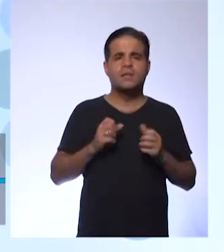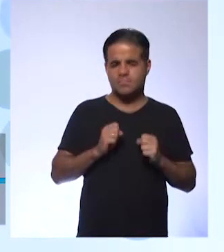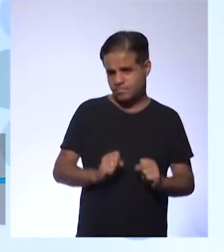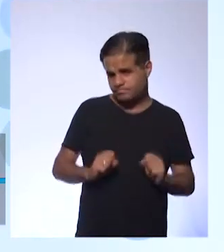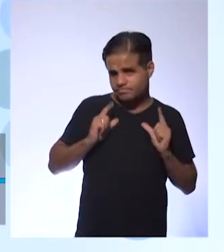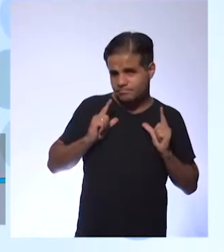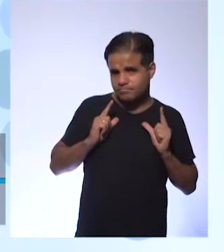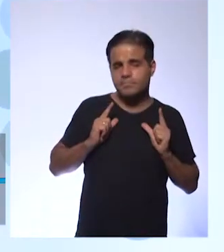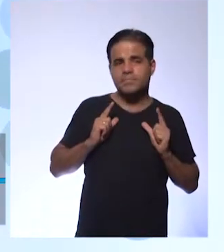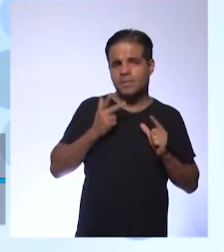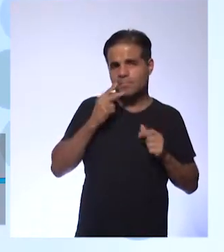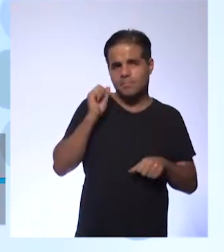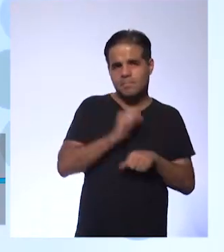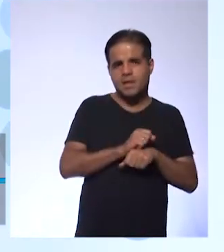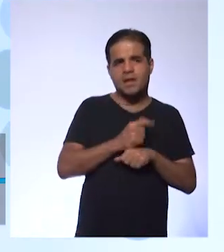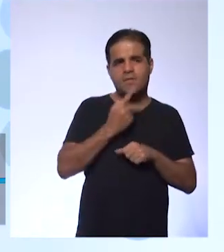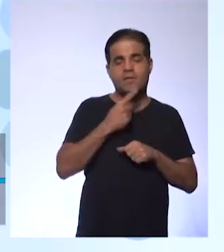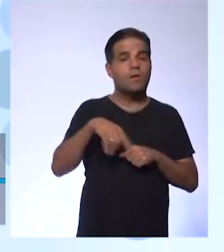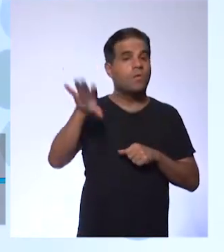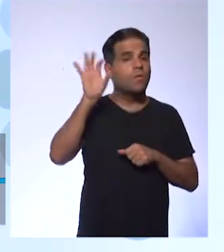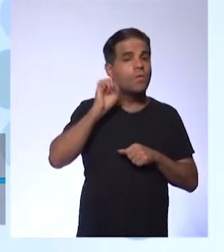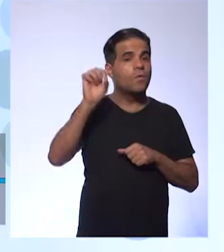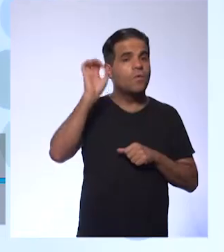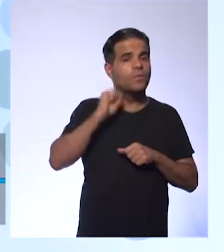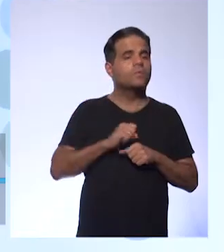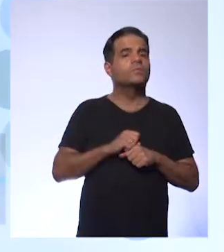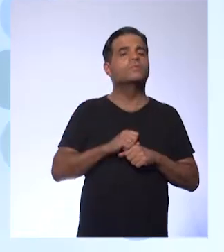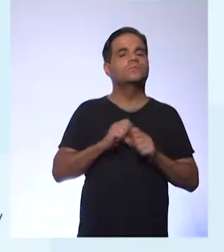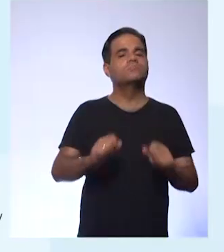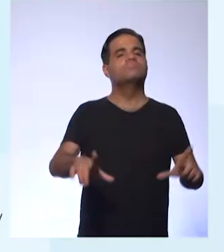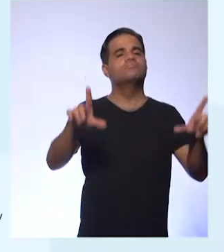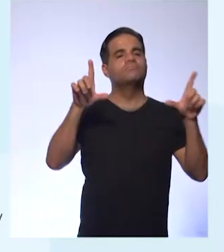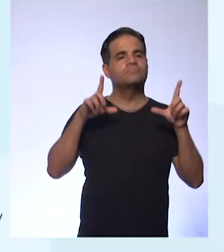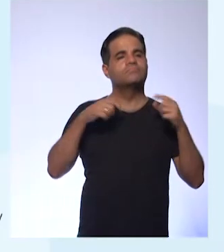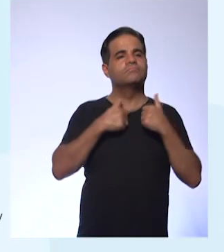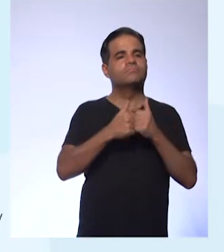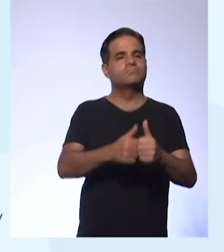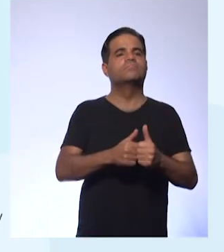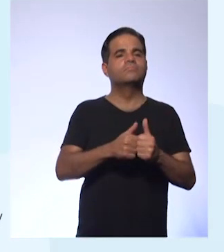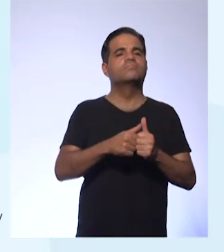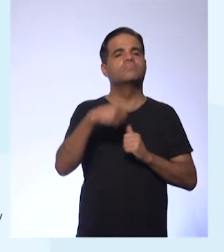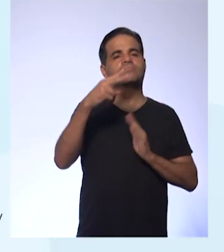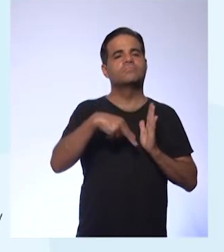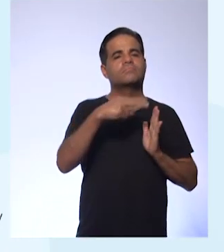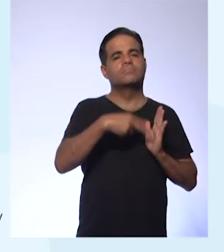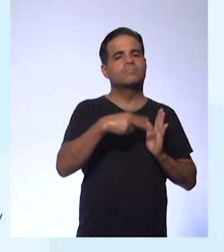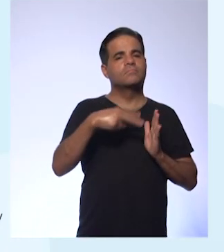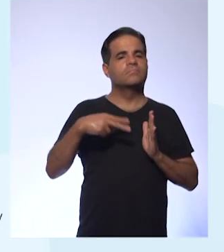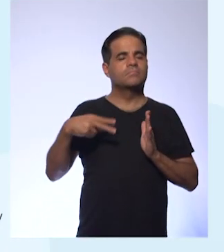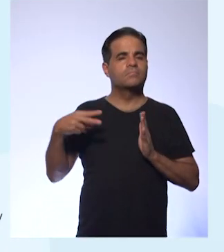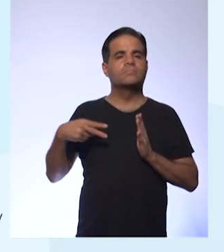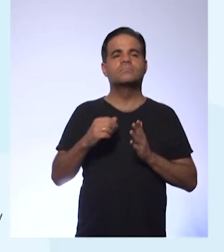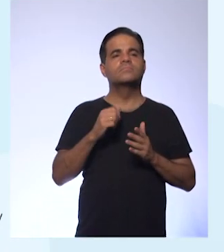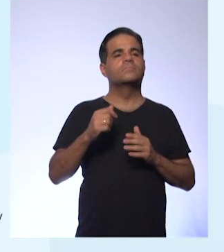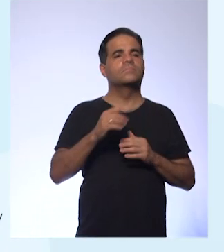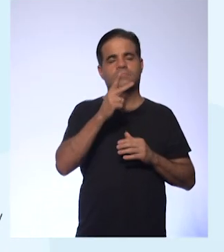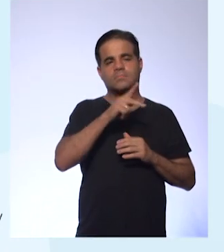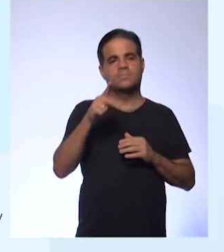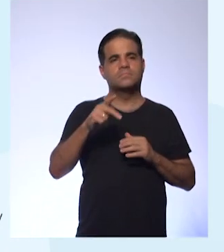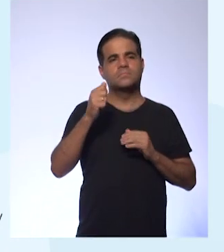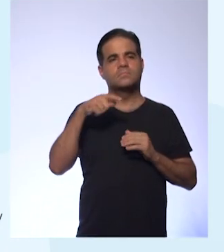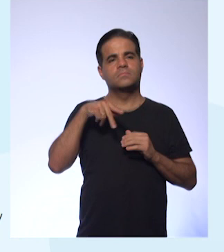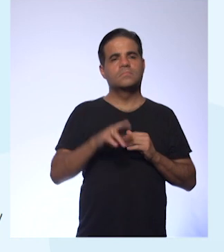dar o play? Vou parar de falar. Ouçam aí e na tela. Acompanhem a leitura do poema Circunstâncias, da professora Andréa